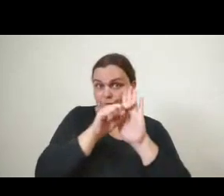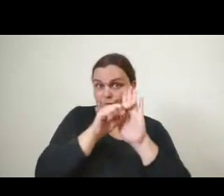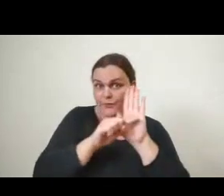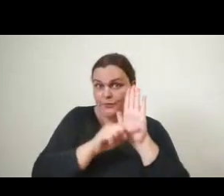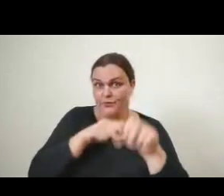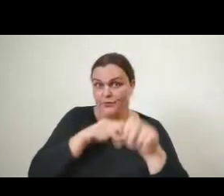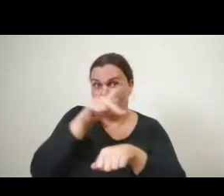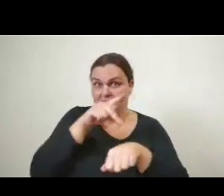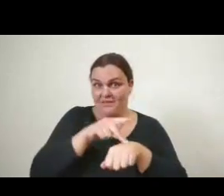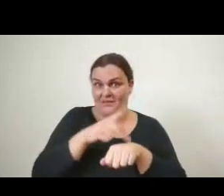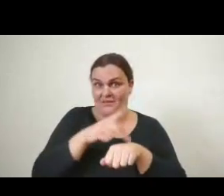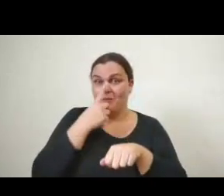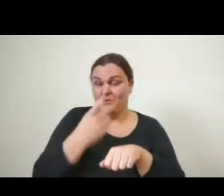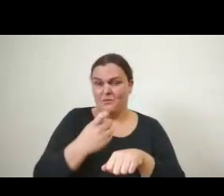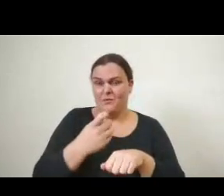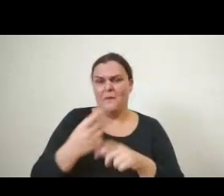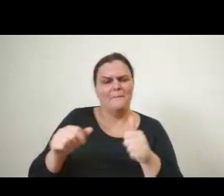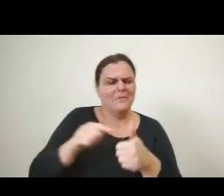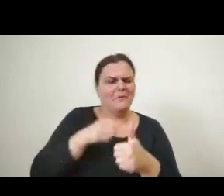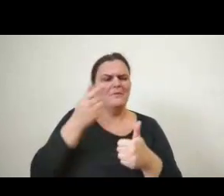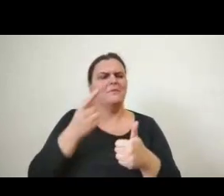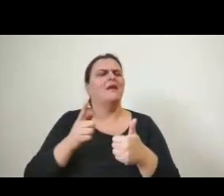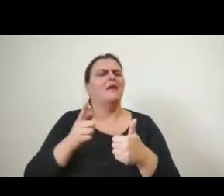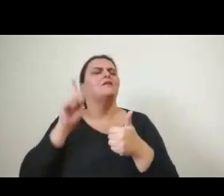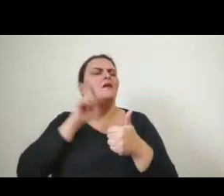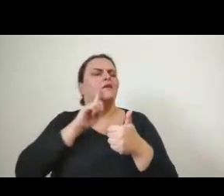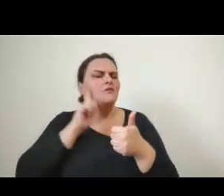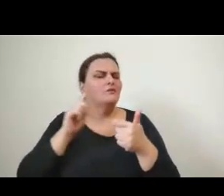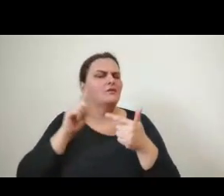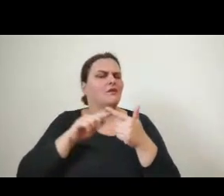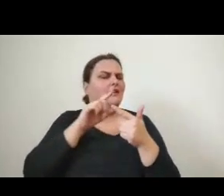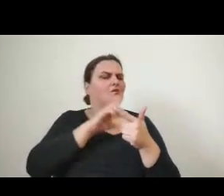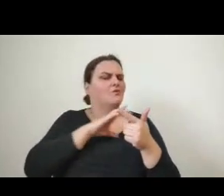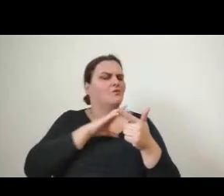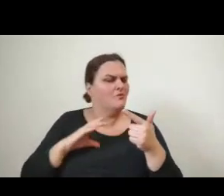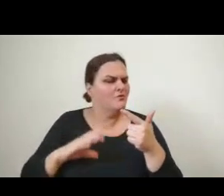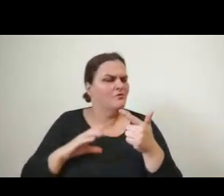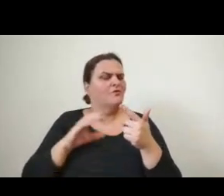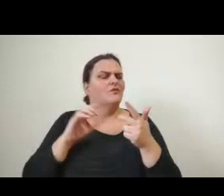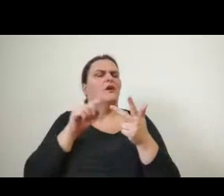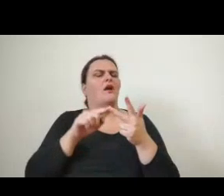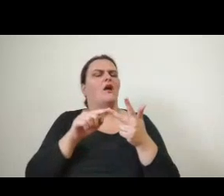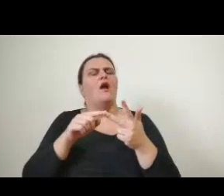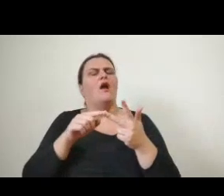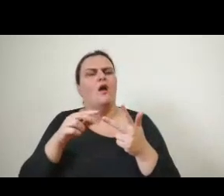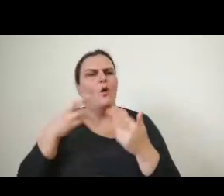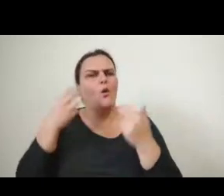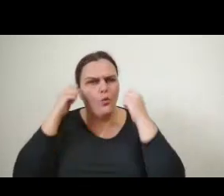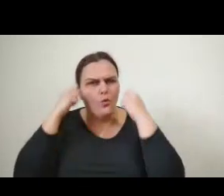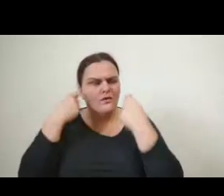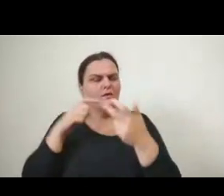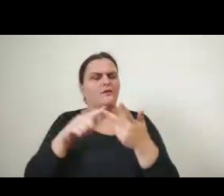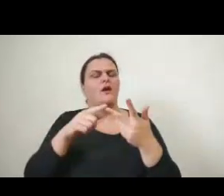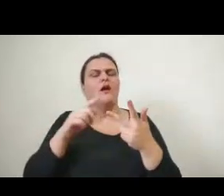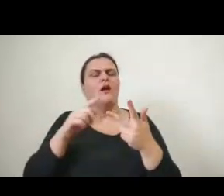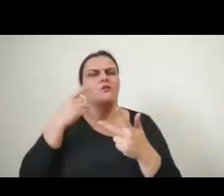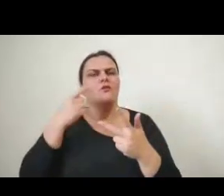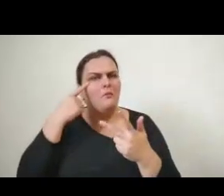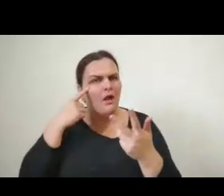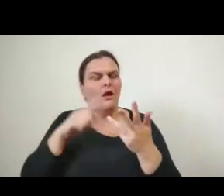lugar Estados Unidos, seguido da China, Rússia, Japão, Índia. o Brasil estava lá em 18º, isso